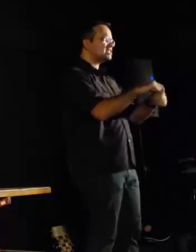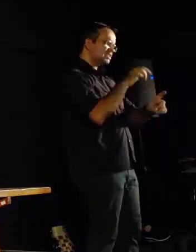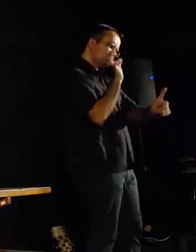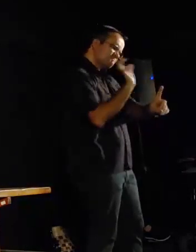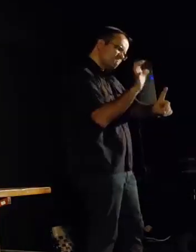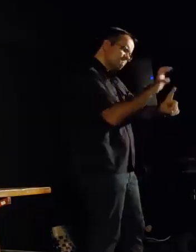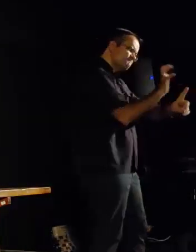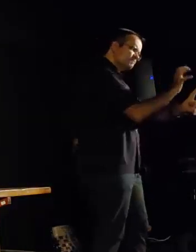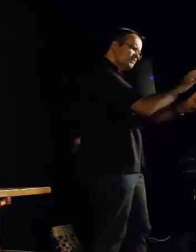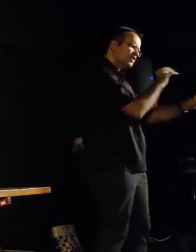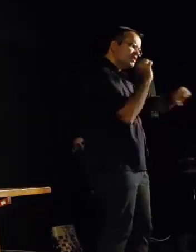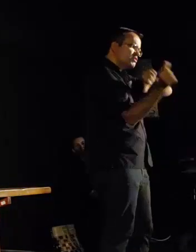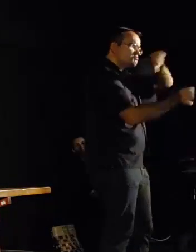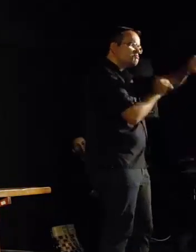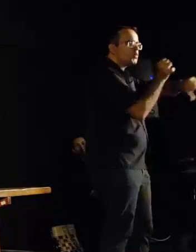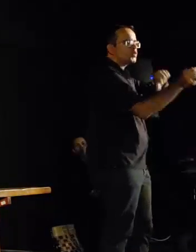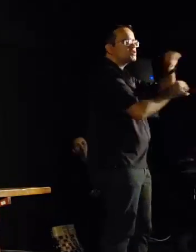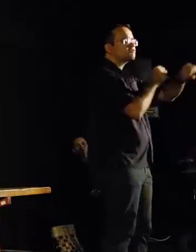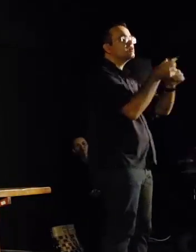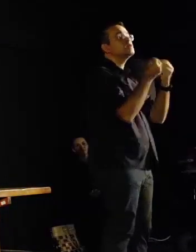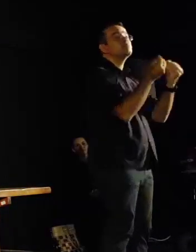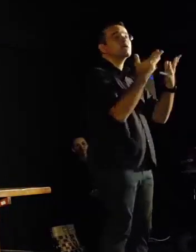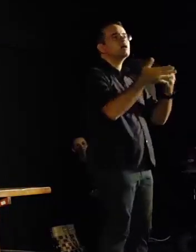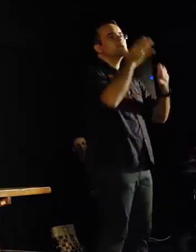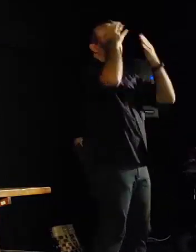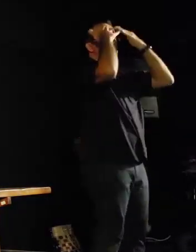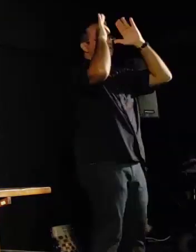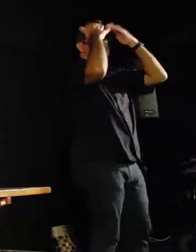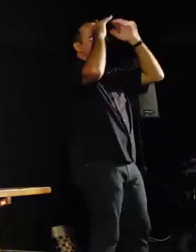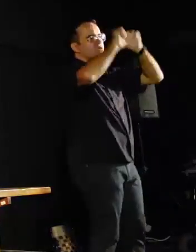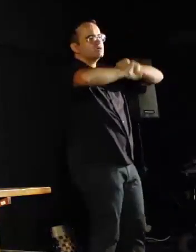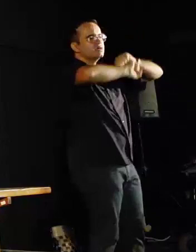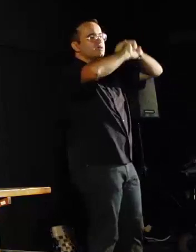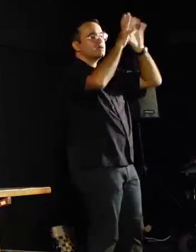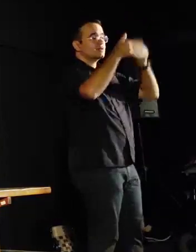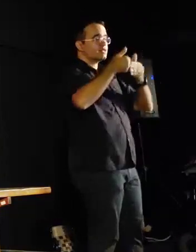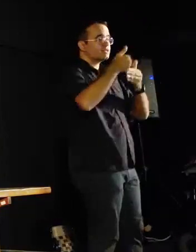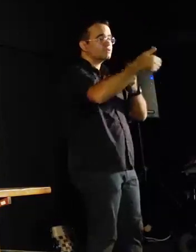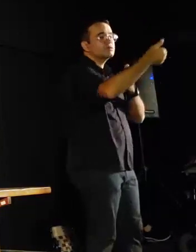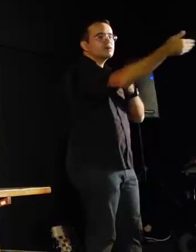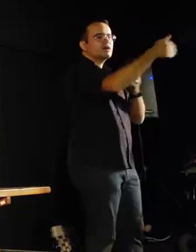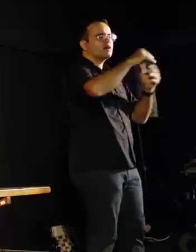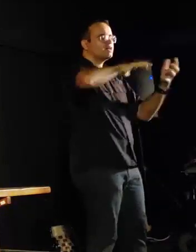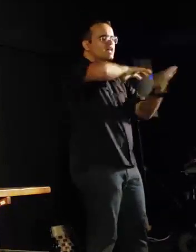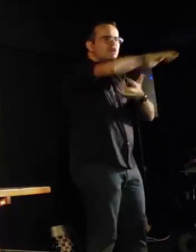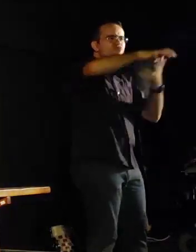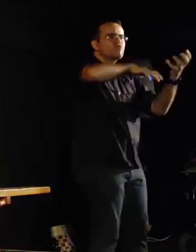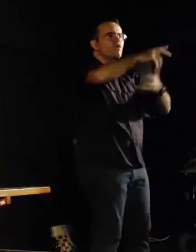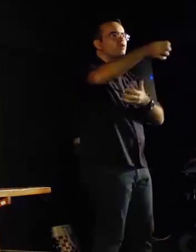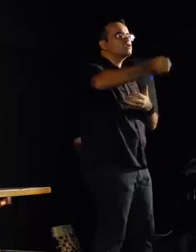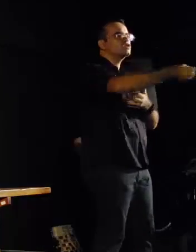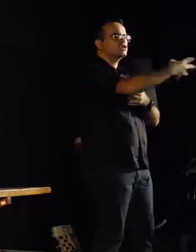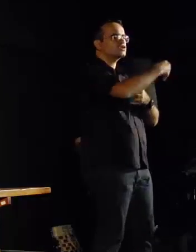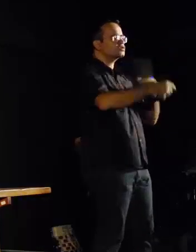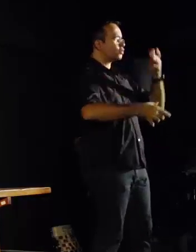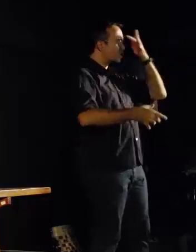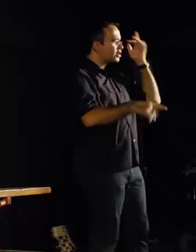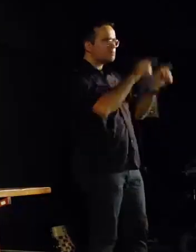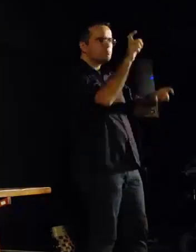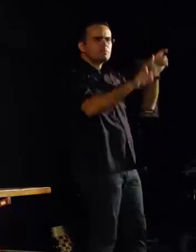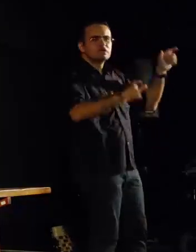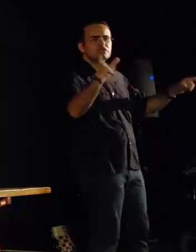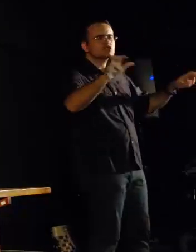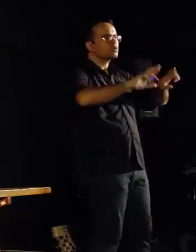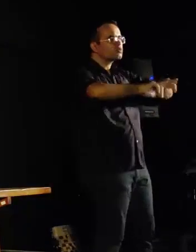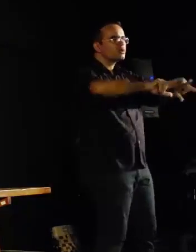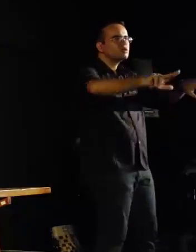afetadas ou se modificar para entender essas novas revoltas, esses novos sujeitos, essas novas formas de